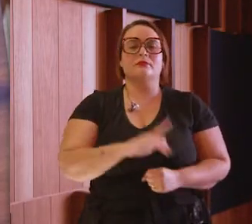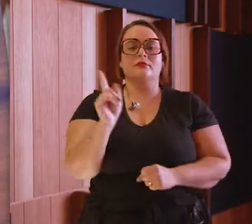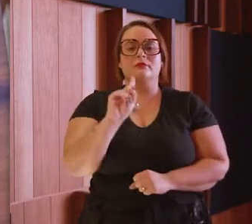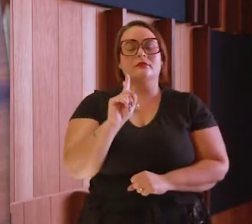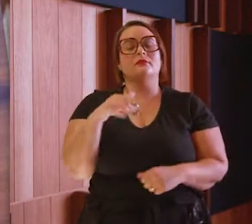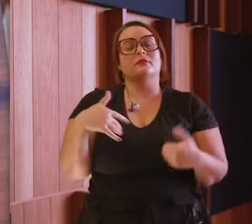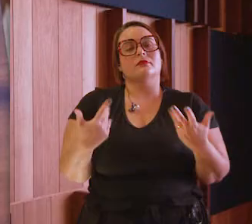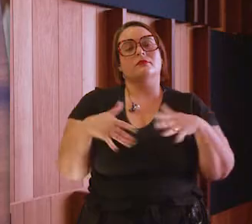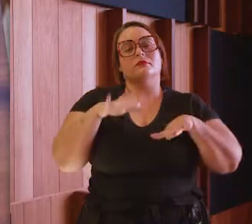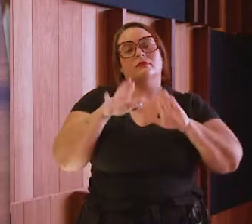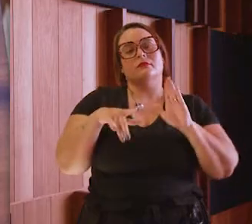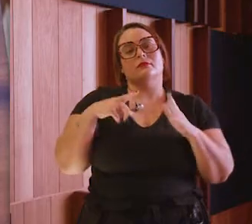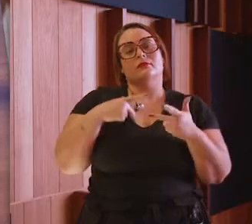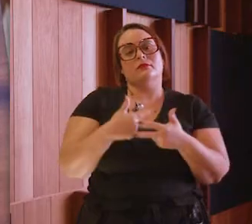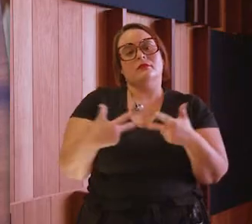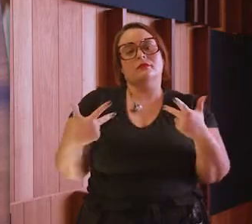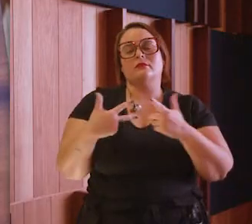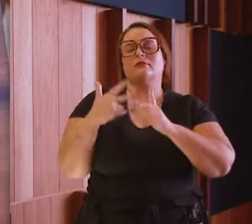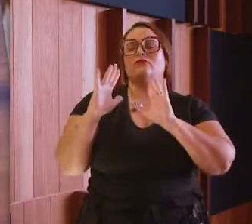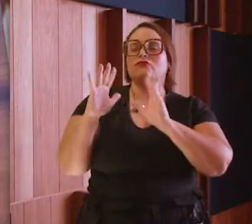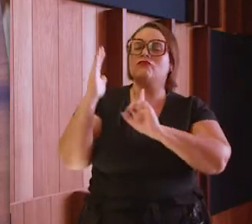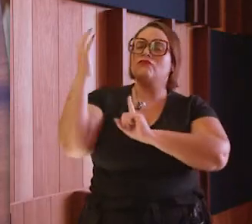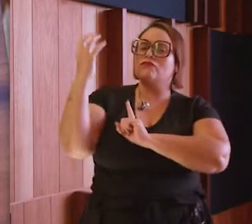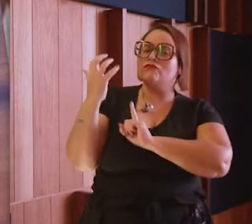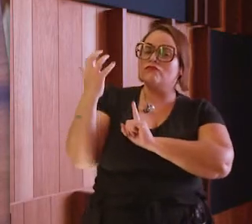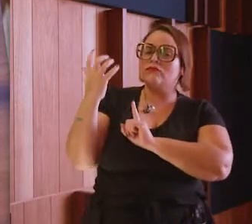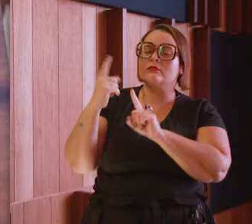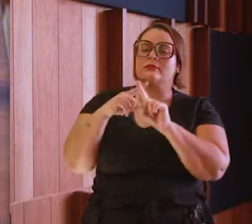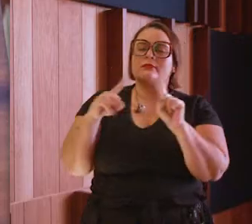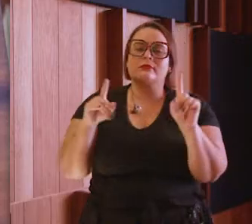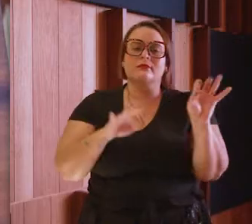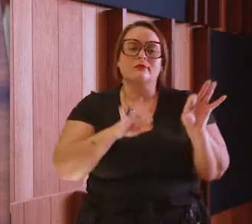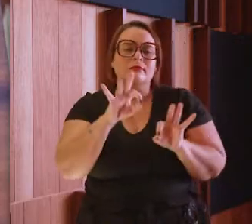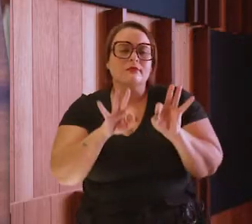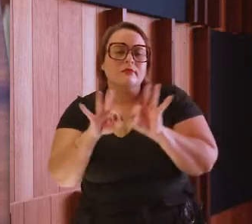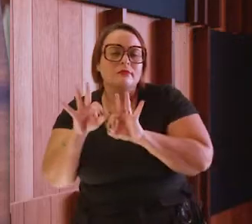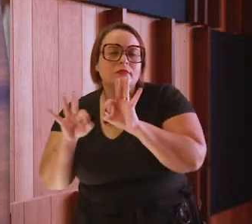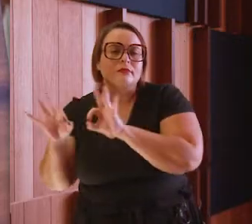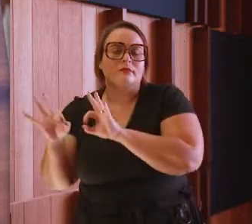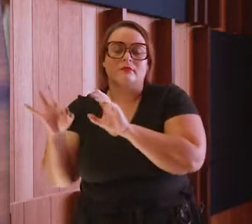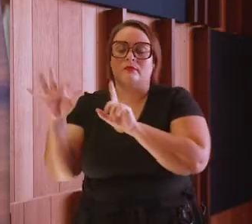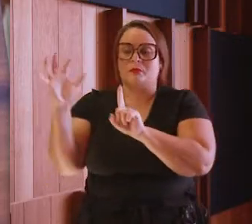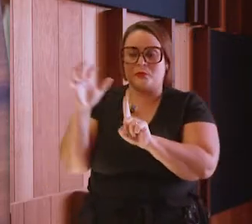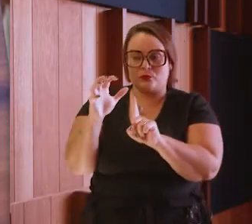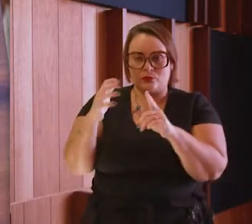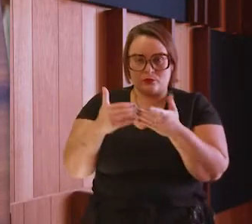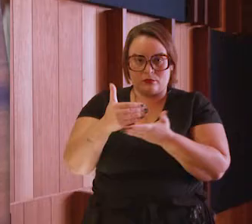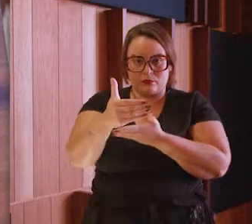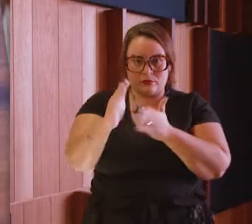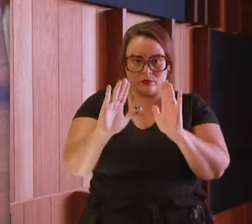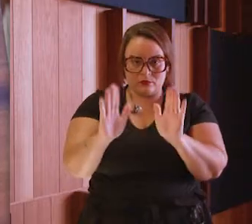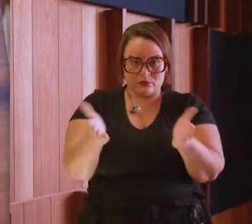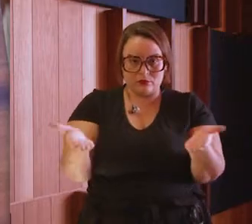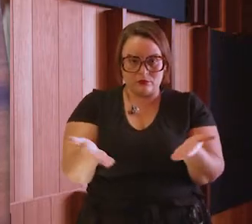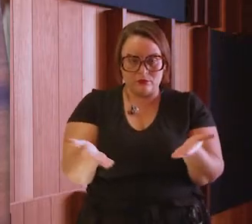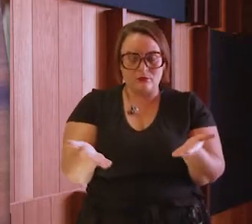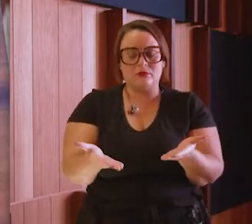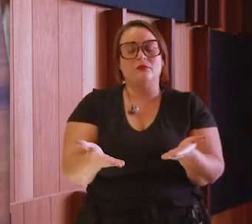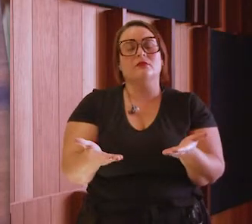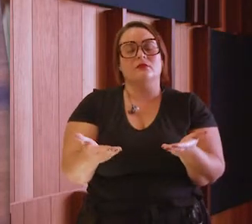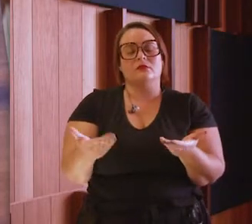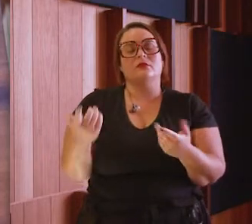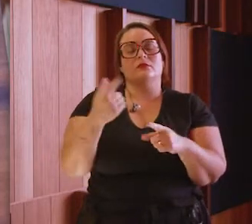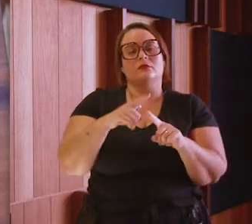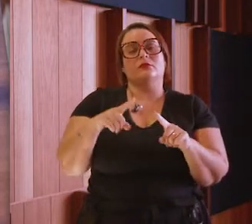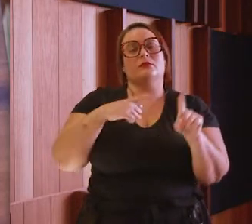necessariamente seja impactante desde já, o planejamento para o impacto começa desde já, e muita gente aqui com muito mais